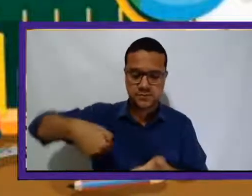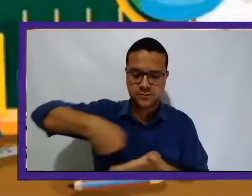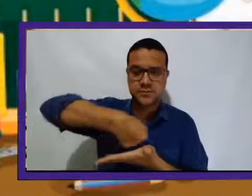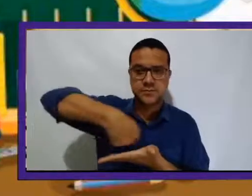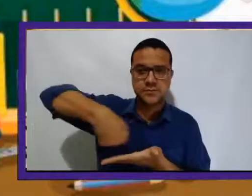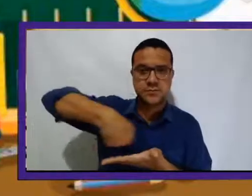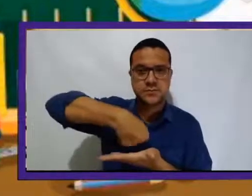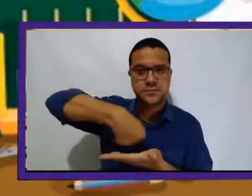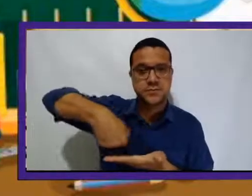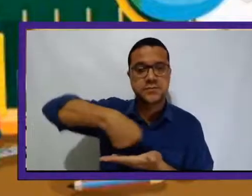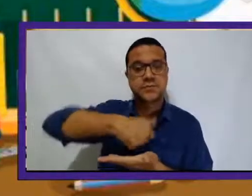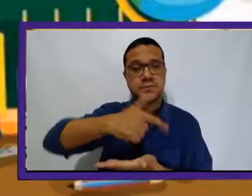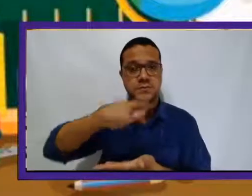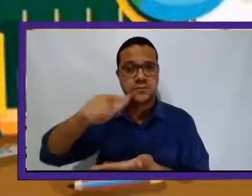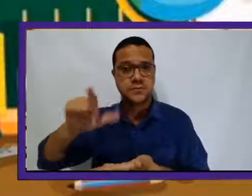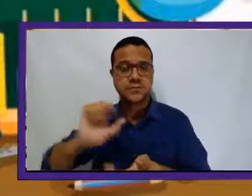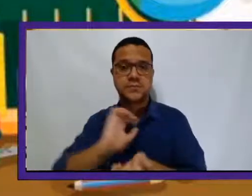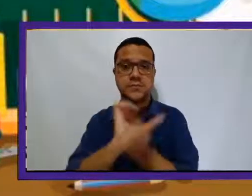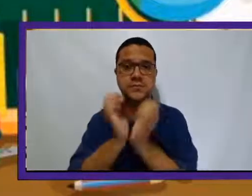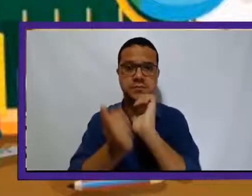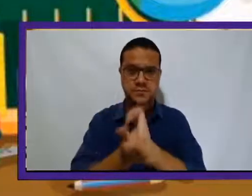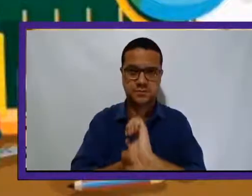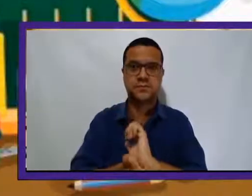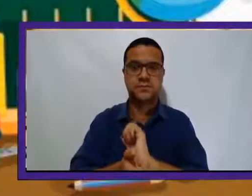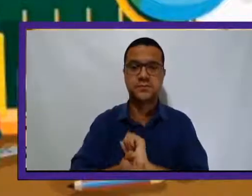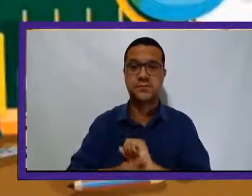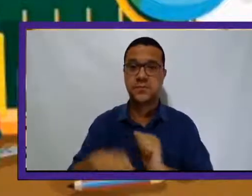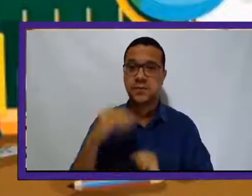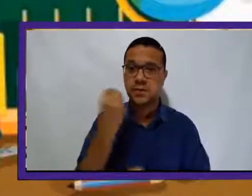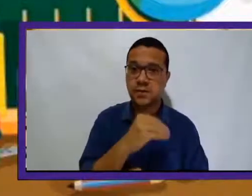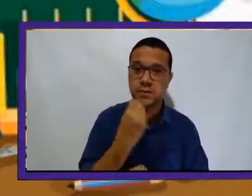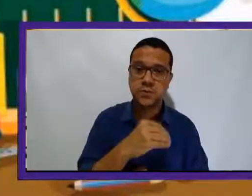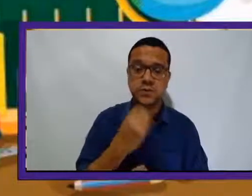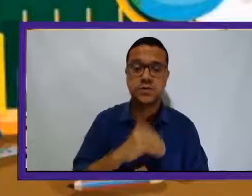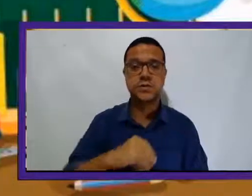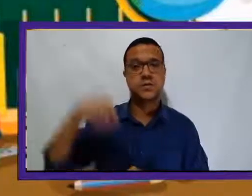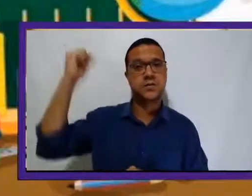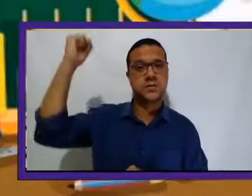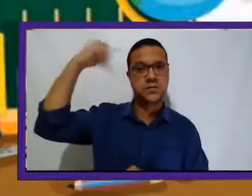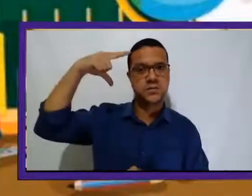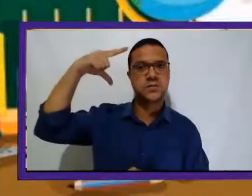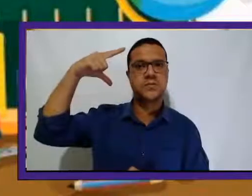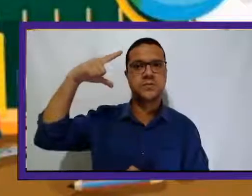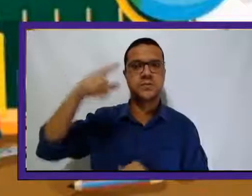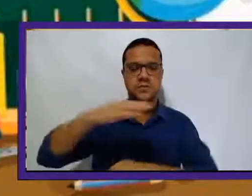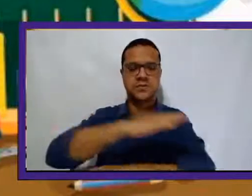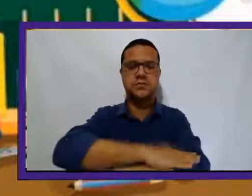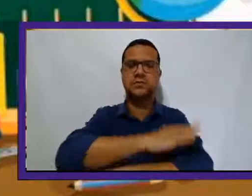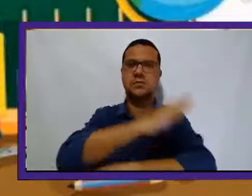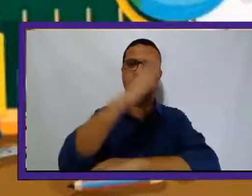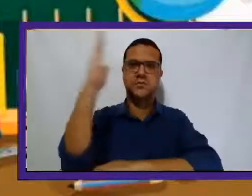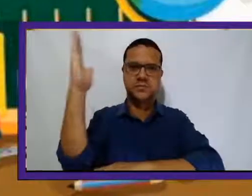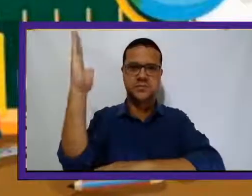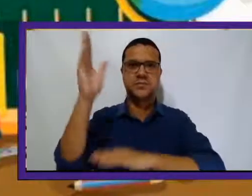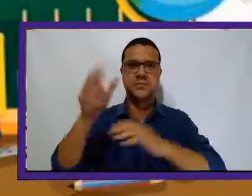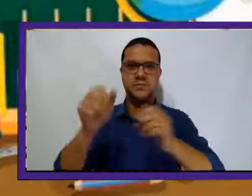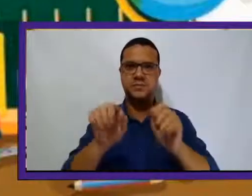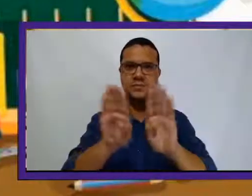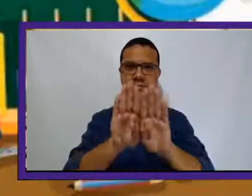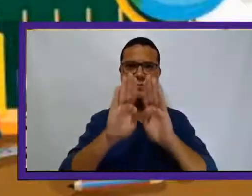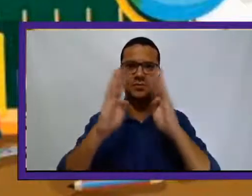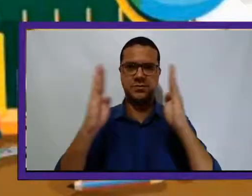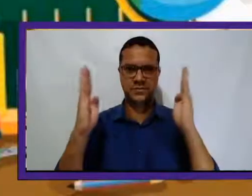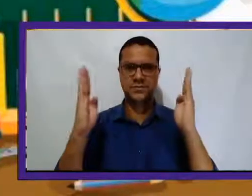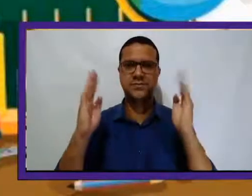E outros aparelhos Por um maior tempo Sem necessidade Aproveitar mais A luz do sol Então abrir as janelas